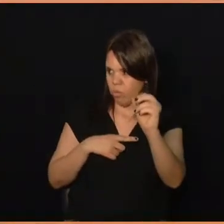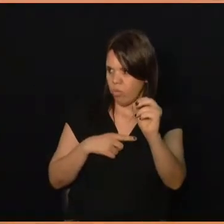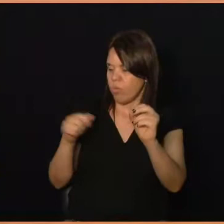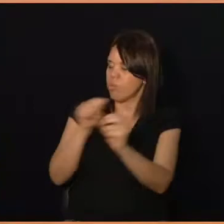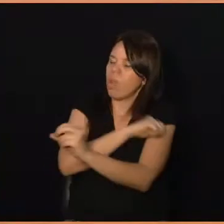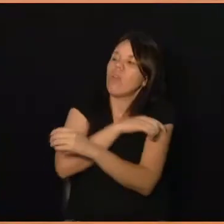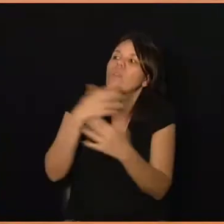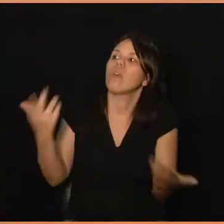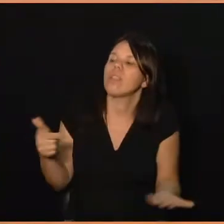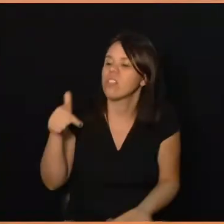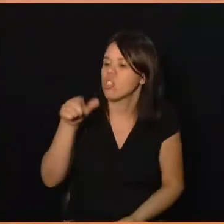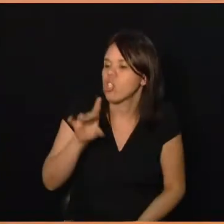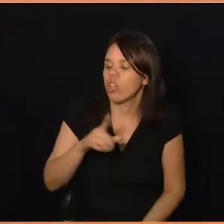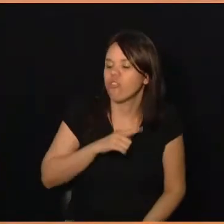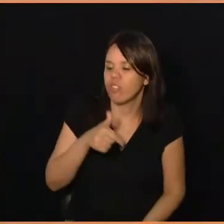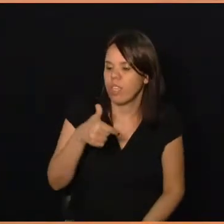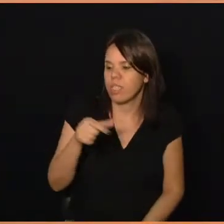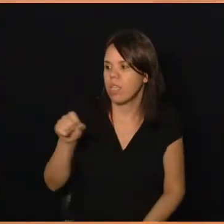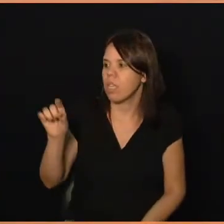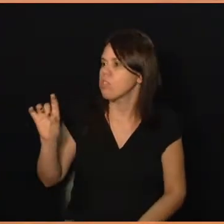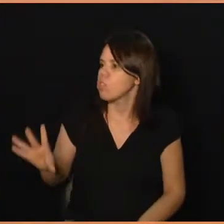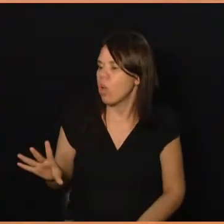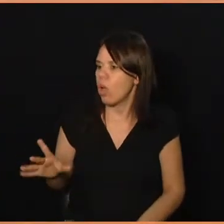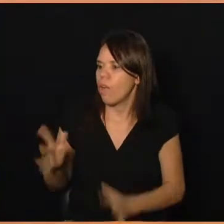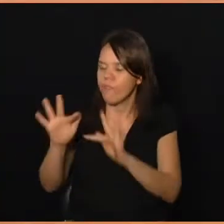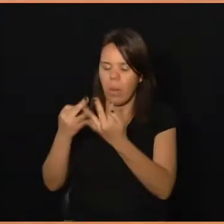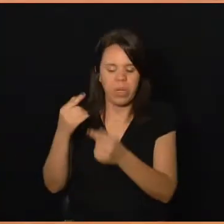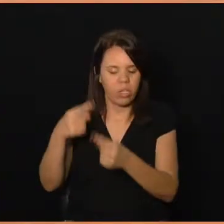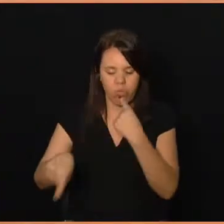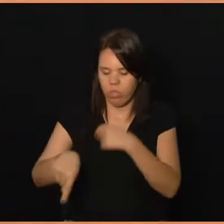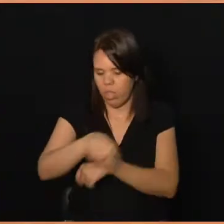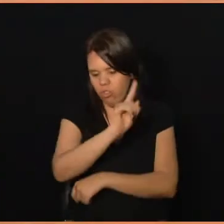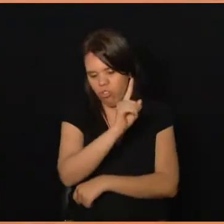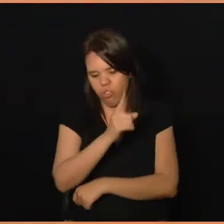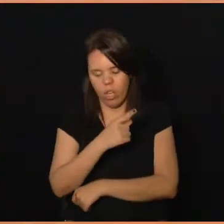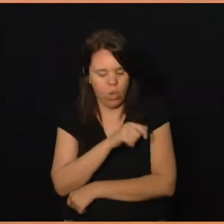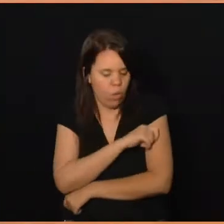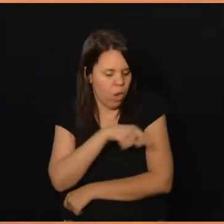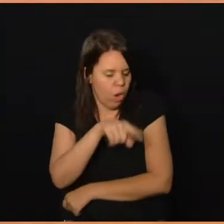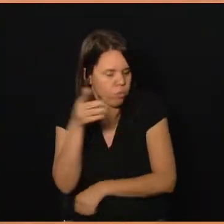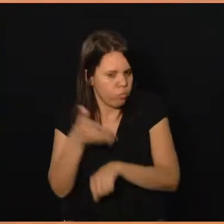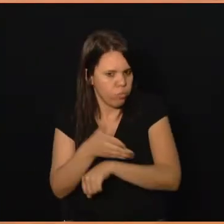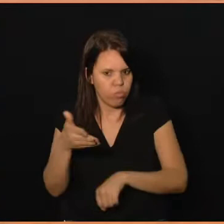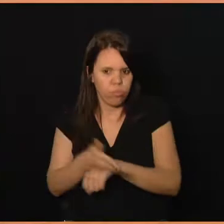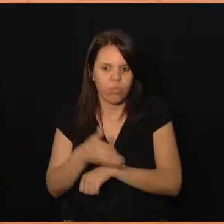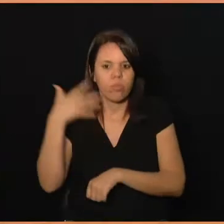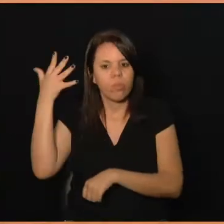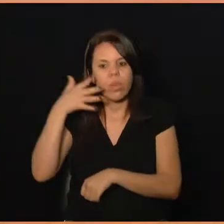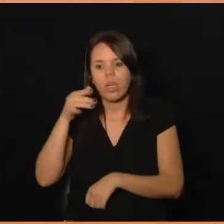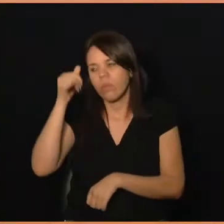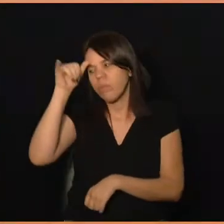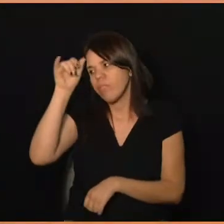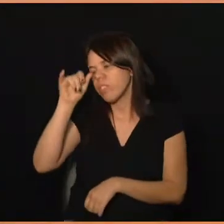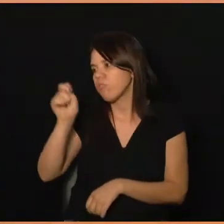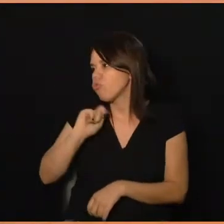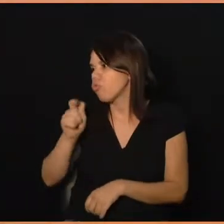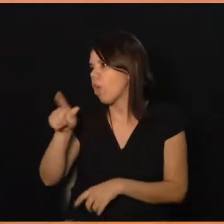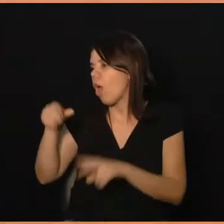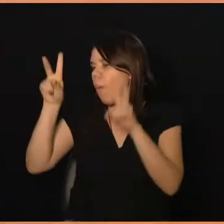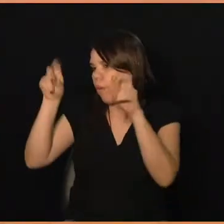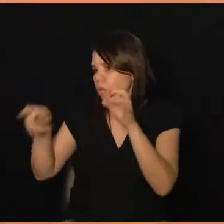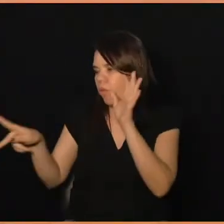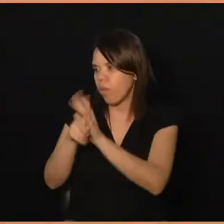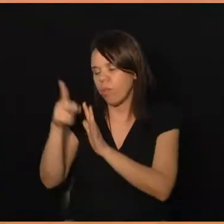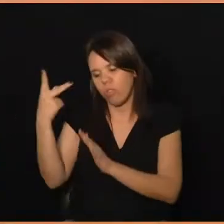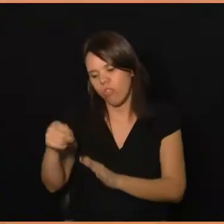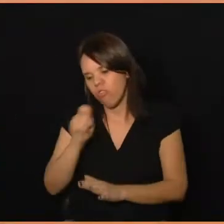os outros 100? Todas aquelas cadeiras vazias. Os pais não deixam o aluno frequentar, porque o assunto é